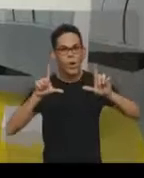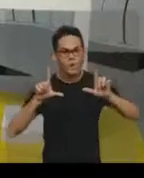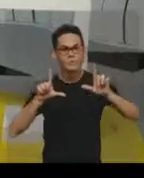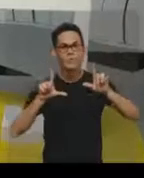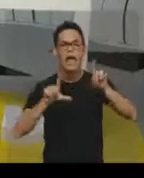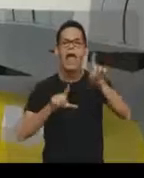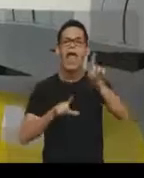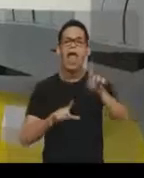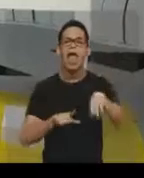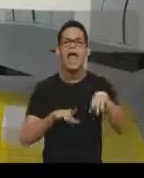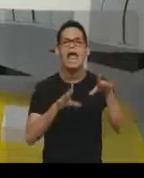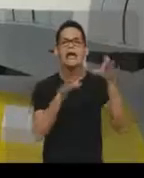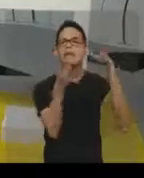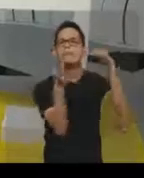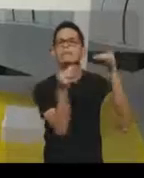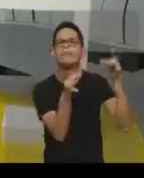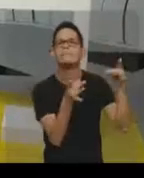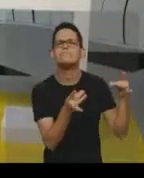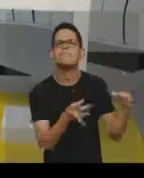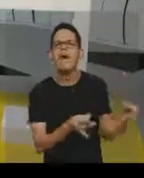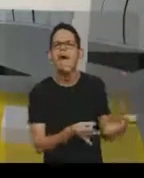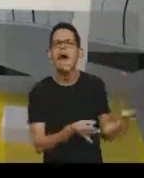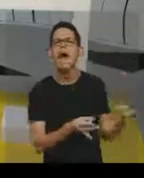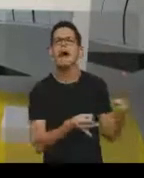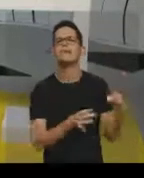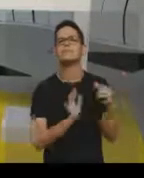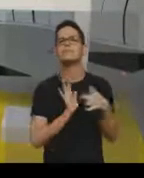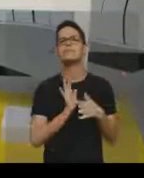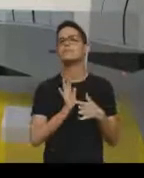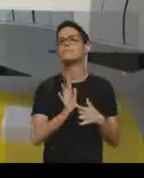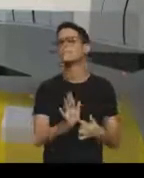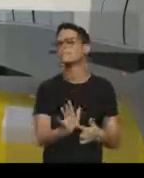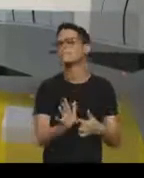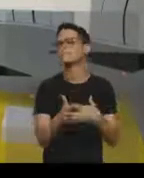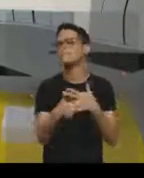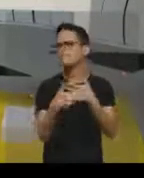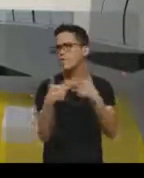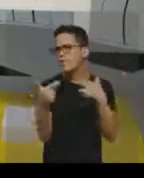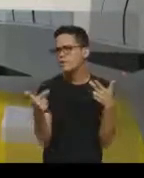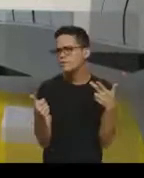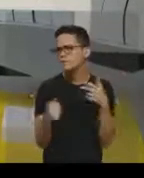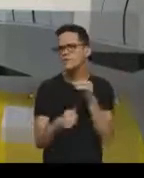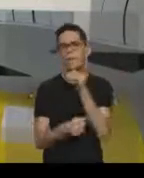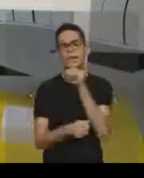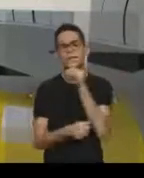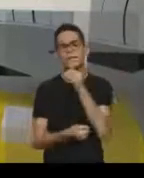plano de detalhe, né? Por exemplo,